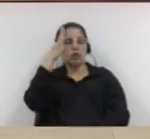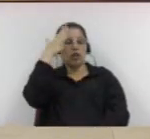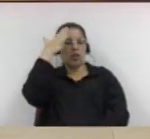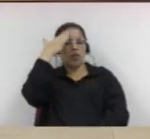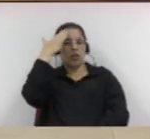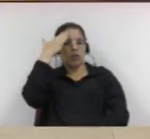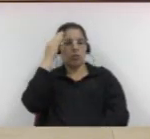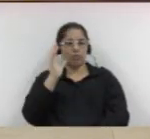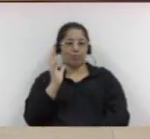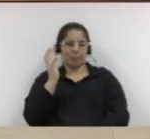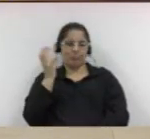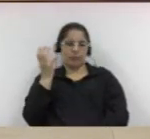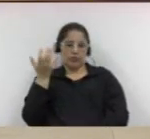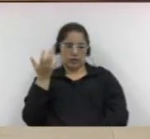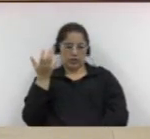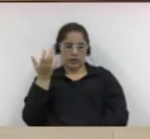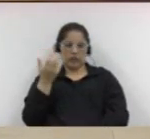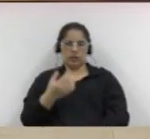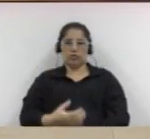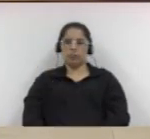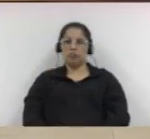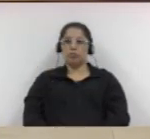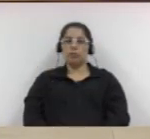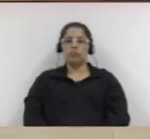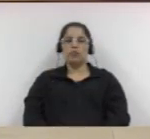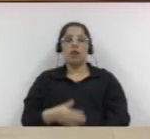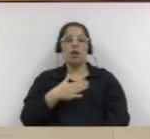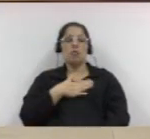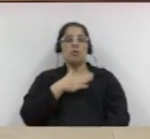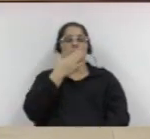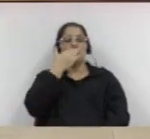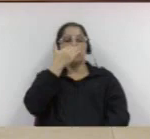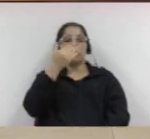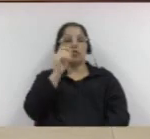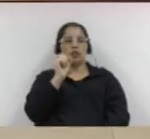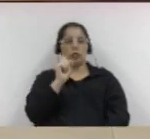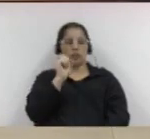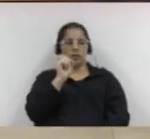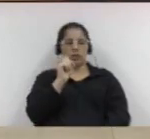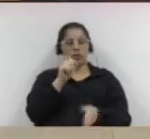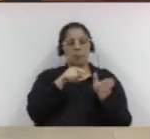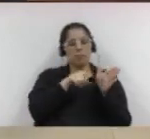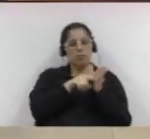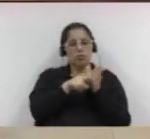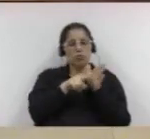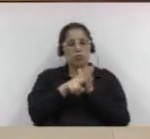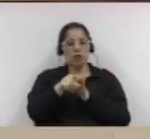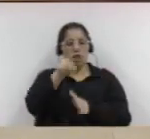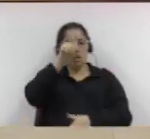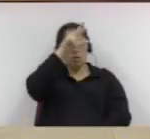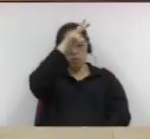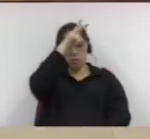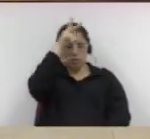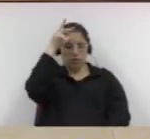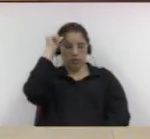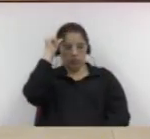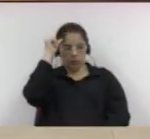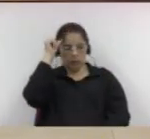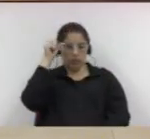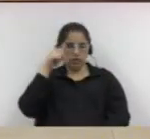acontecendo. O requerimento está perguntando à Prefeitura Municipal se há